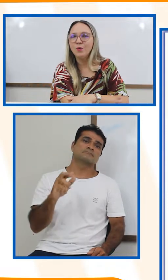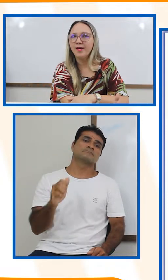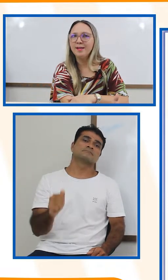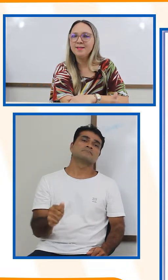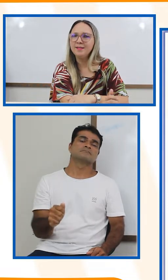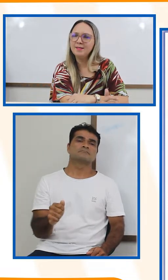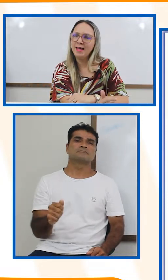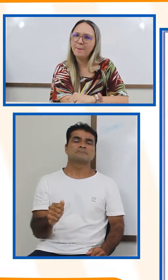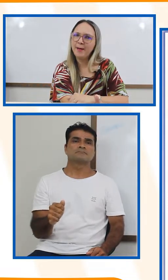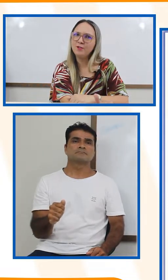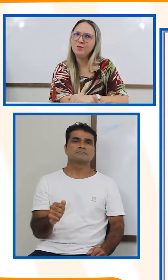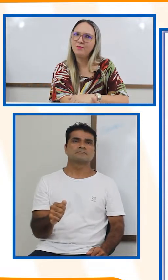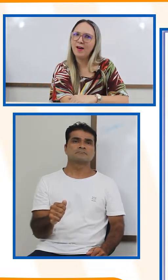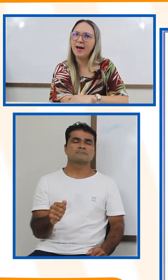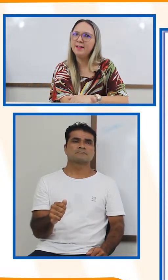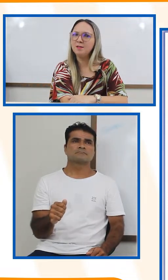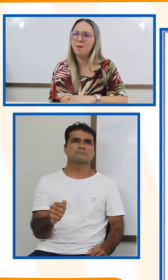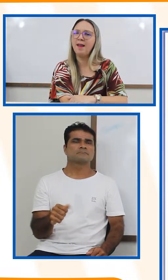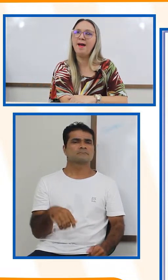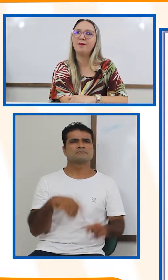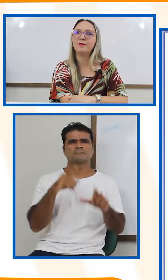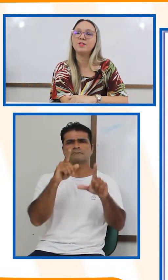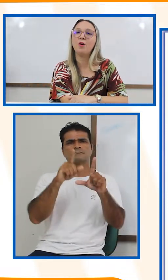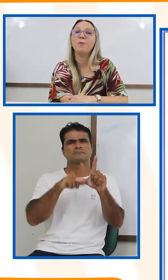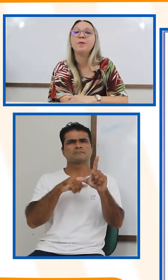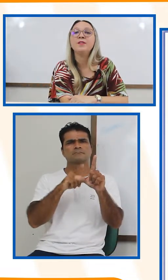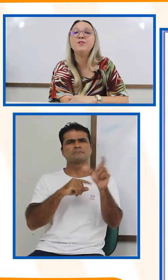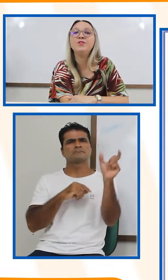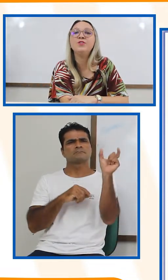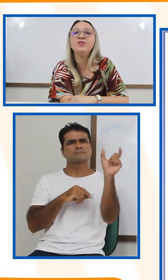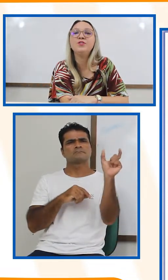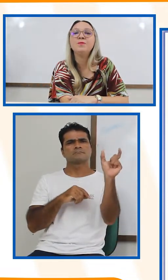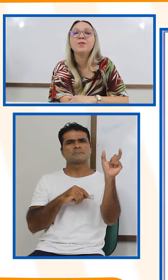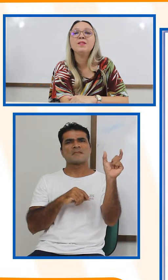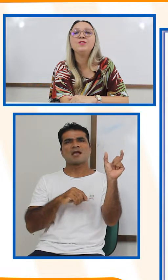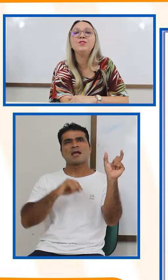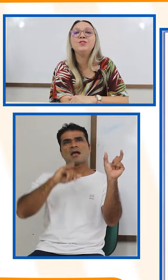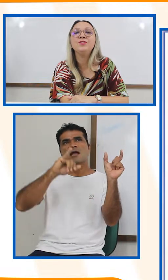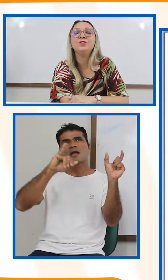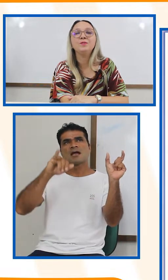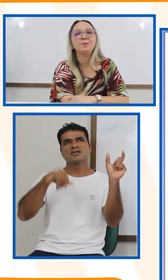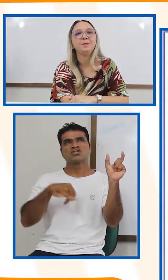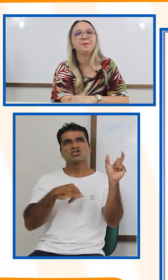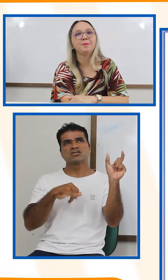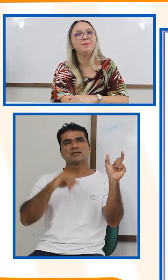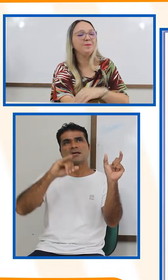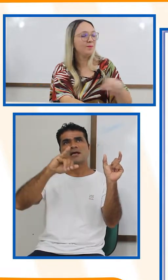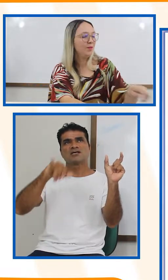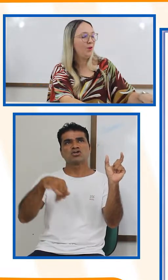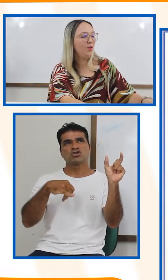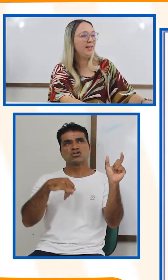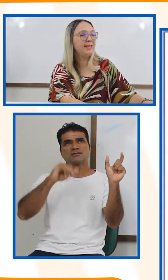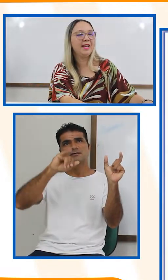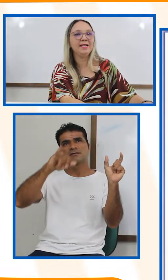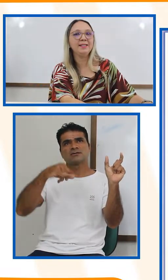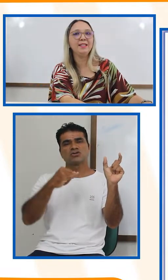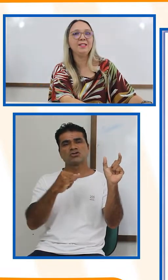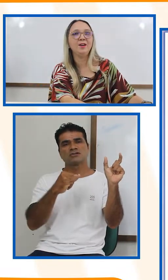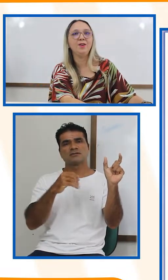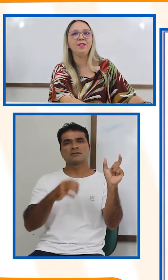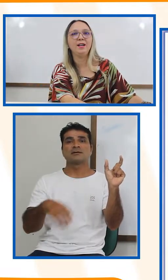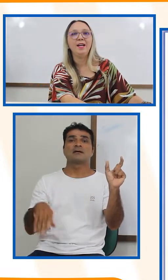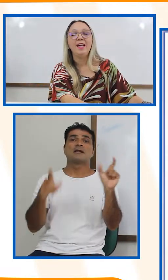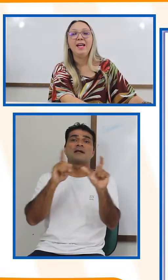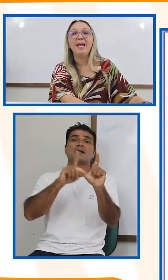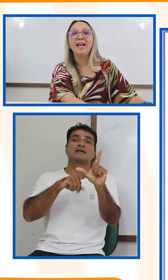Que som é esse que se repete em várias palavras? Ó, z, z. Olha aqui a